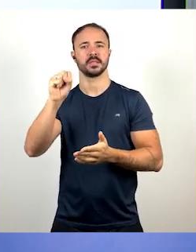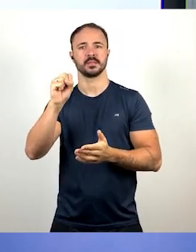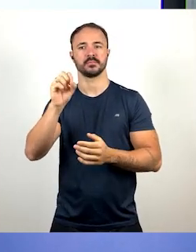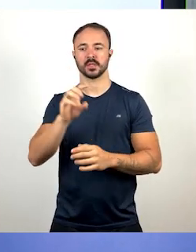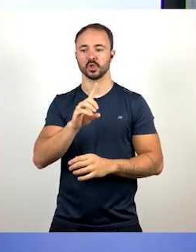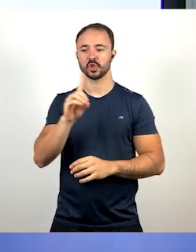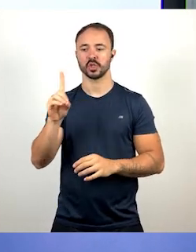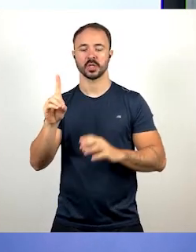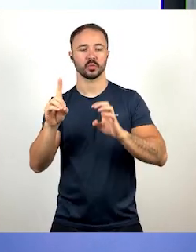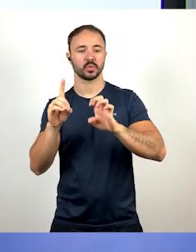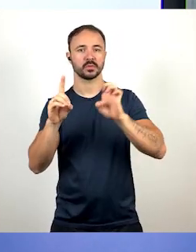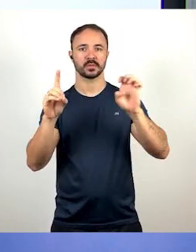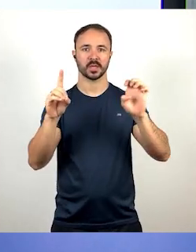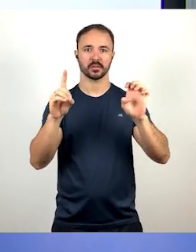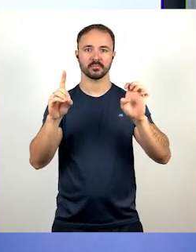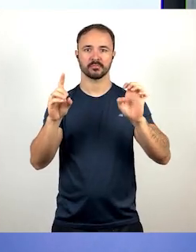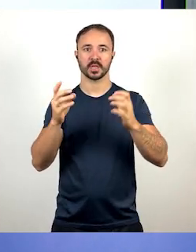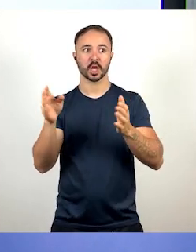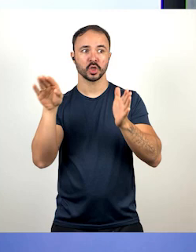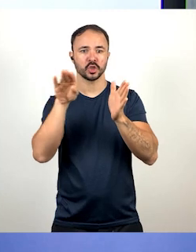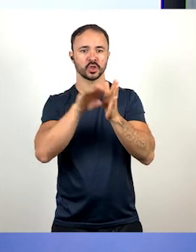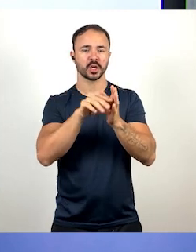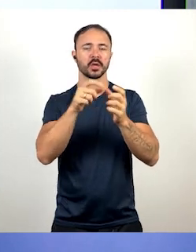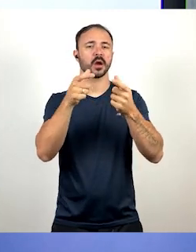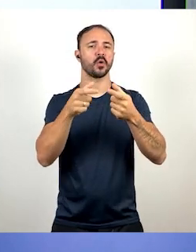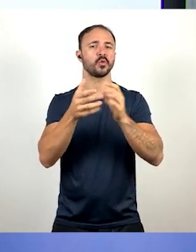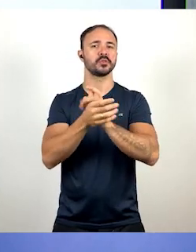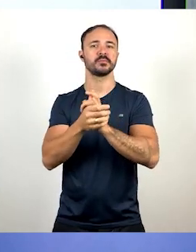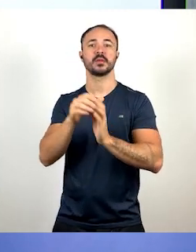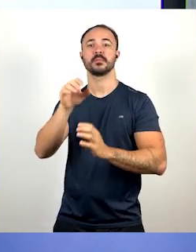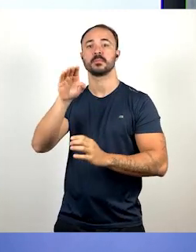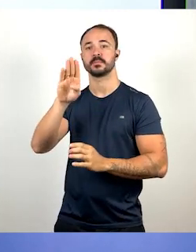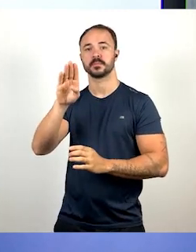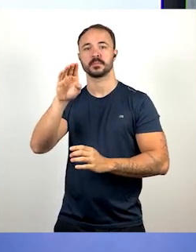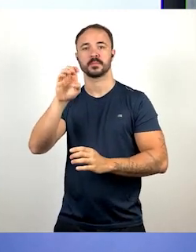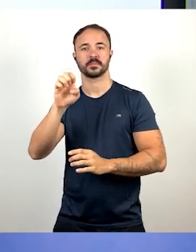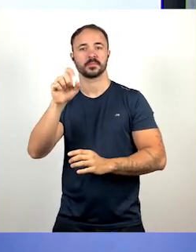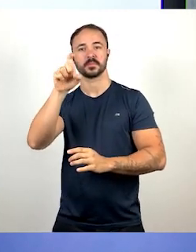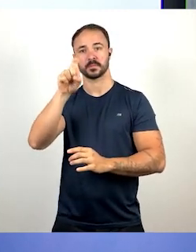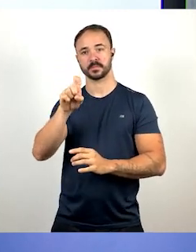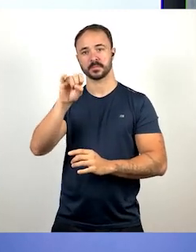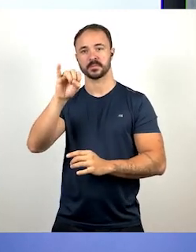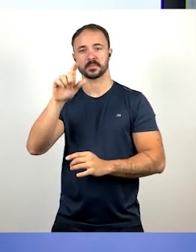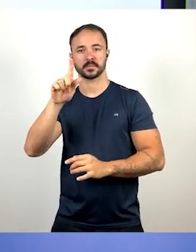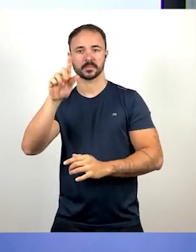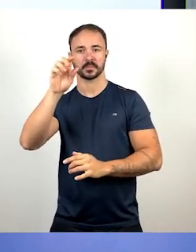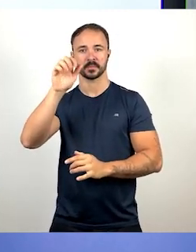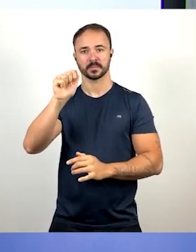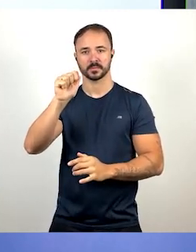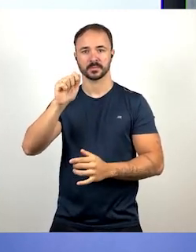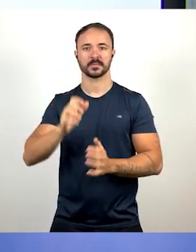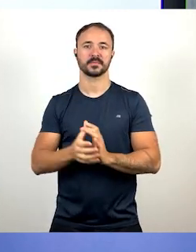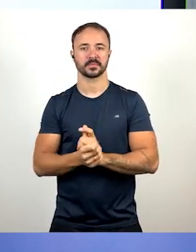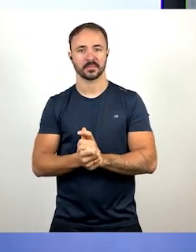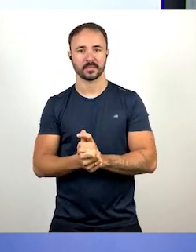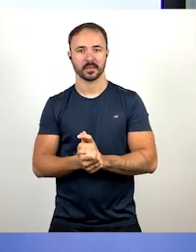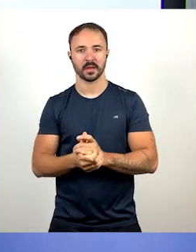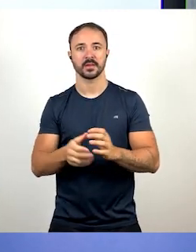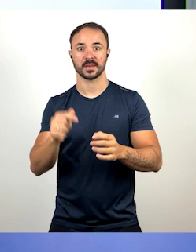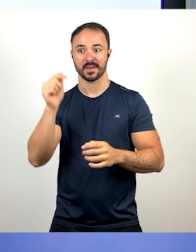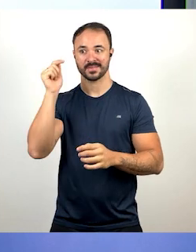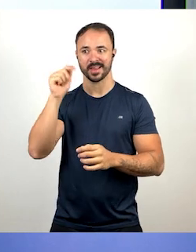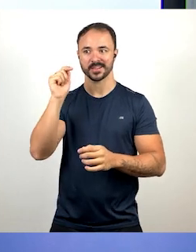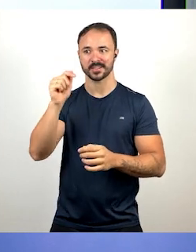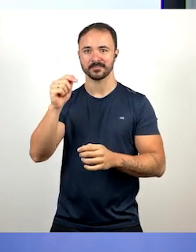sendo que eles chegam até a bexiga, onde depositam essa urina, Na bexiga, a